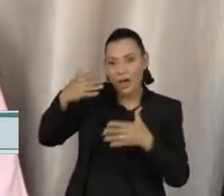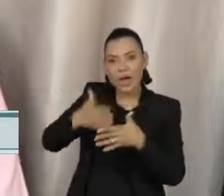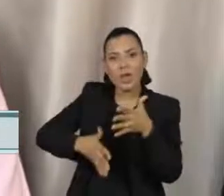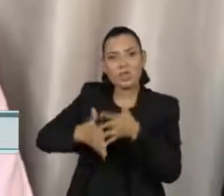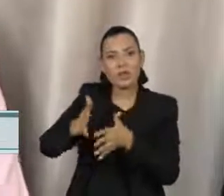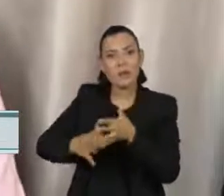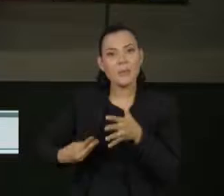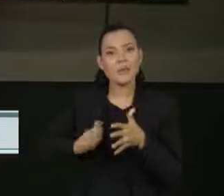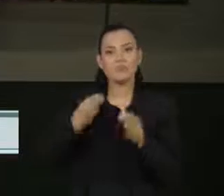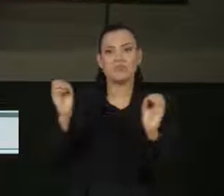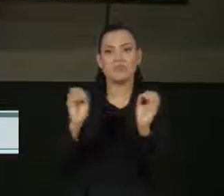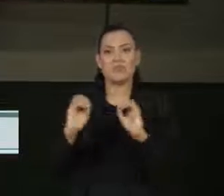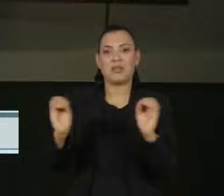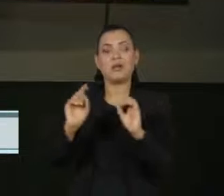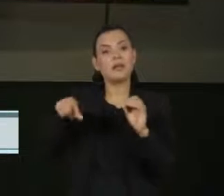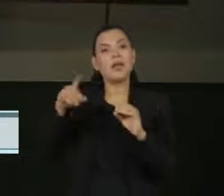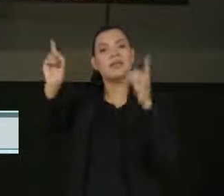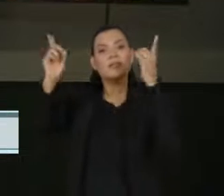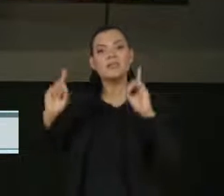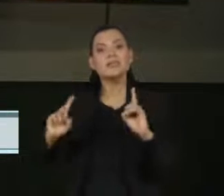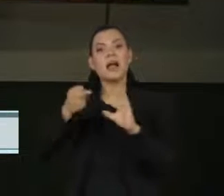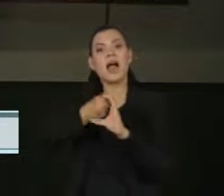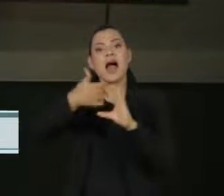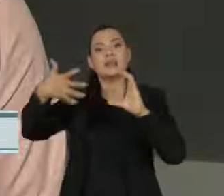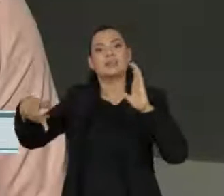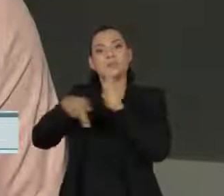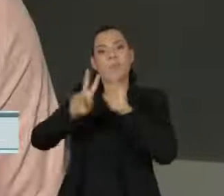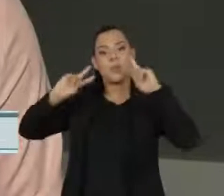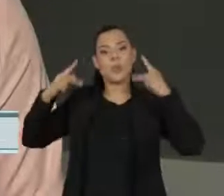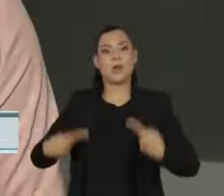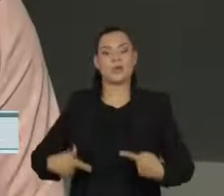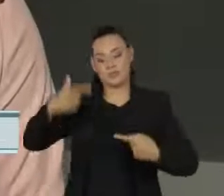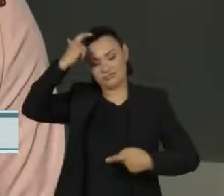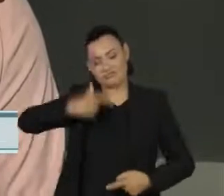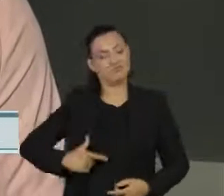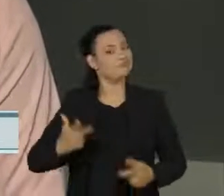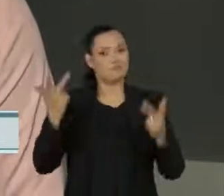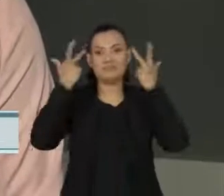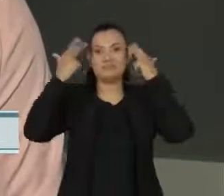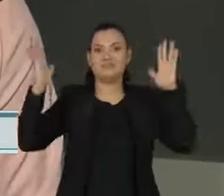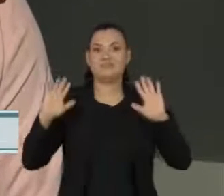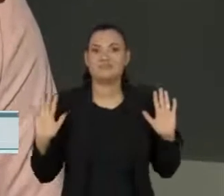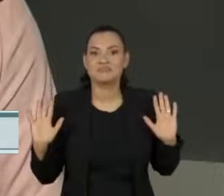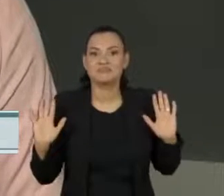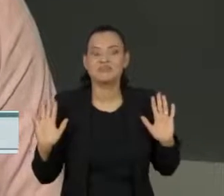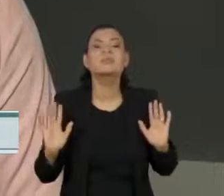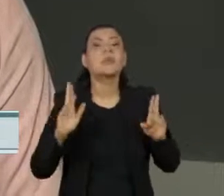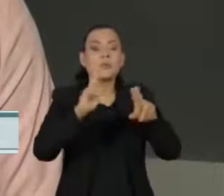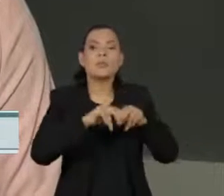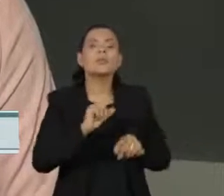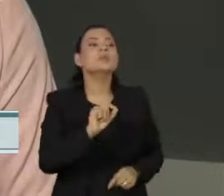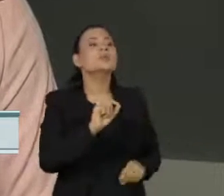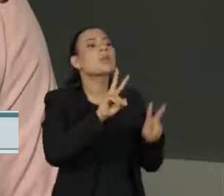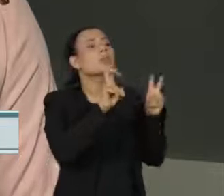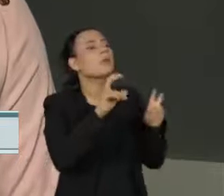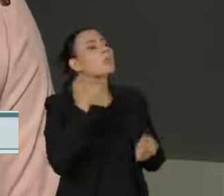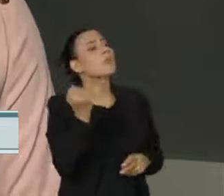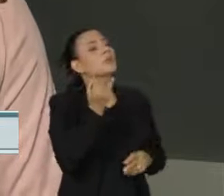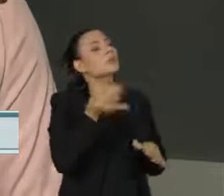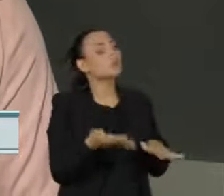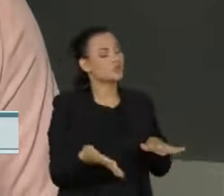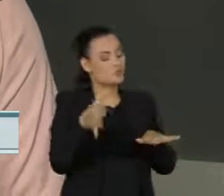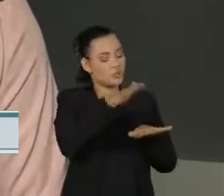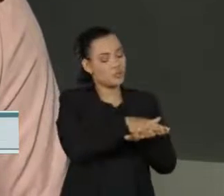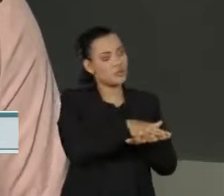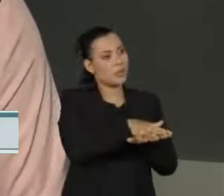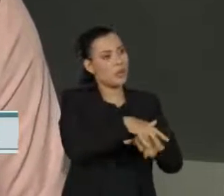deficiência é só uma das dezenas de características do ser humano. E quando a gente fala Na questão importante da inclusão